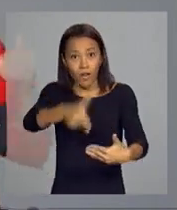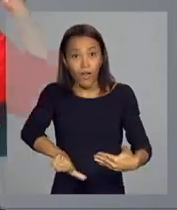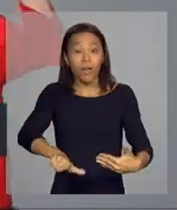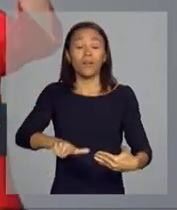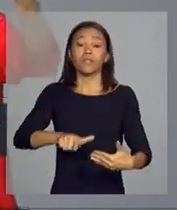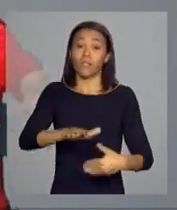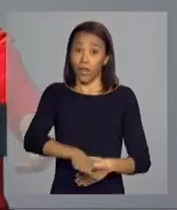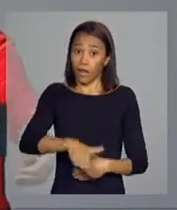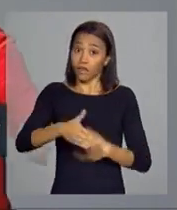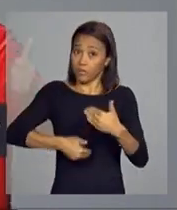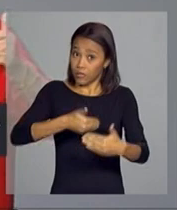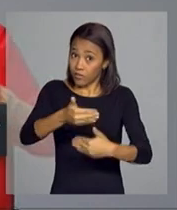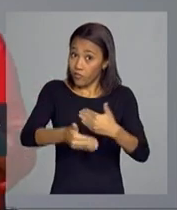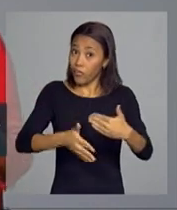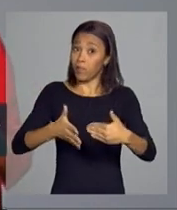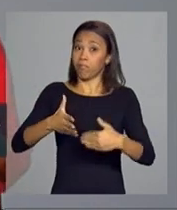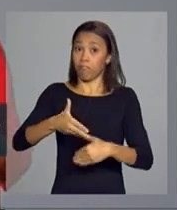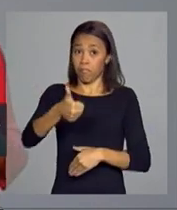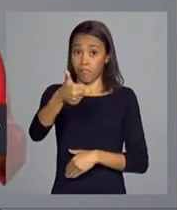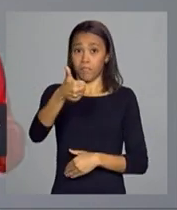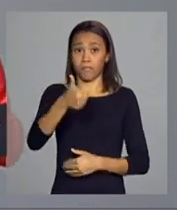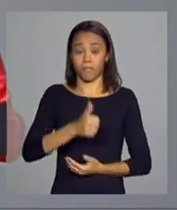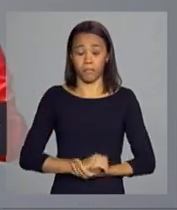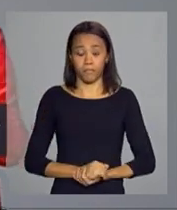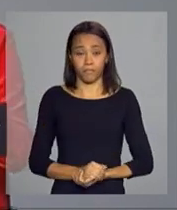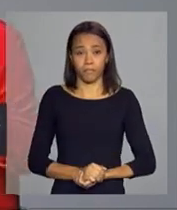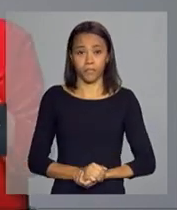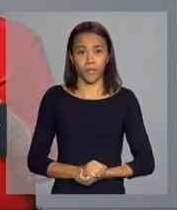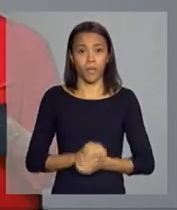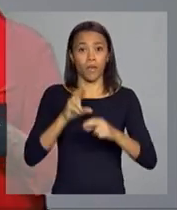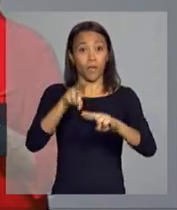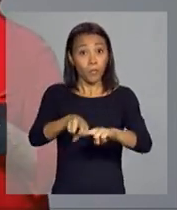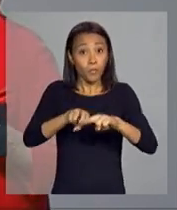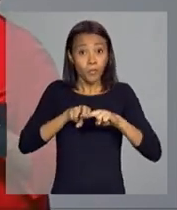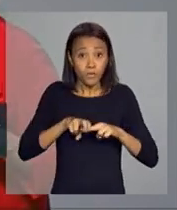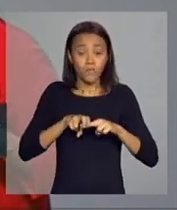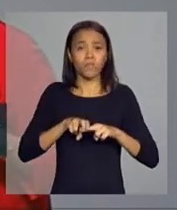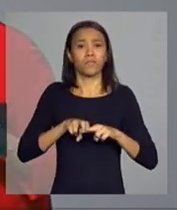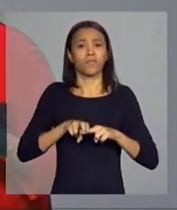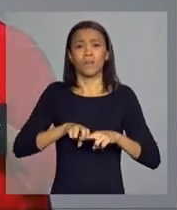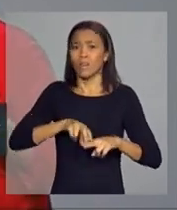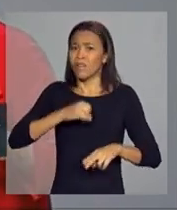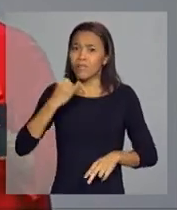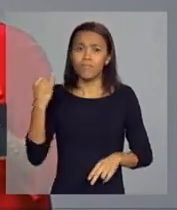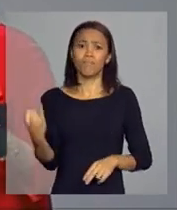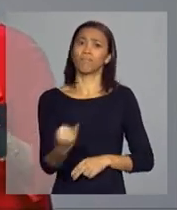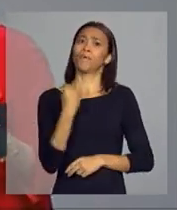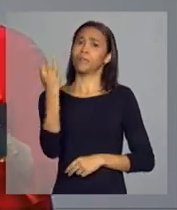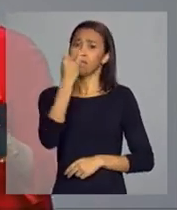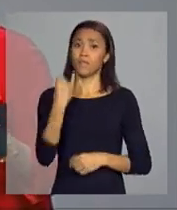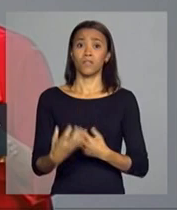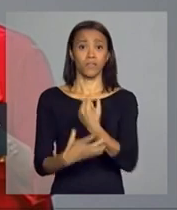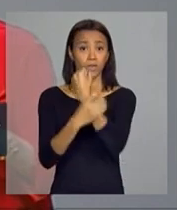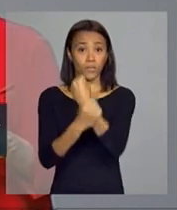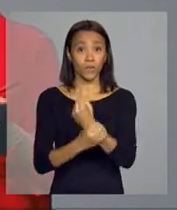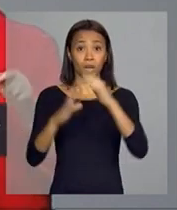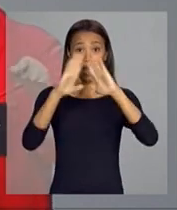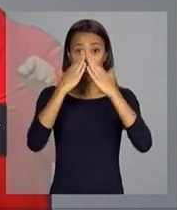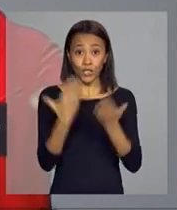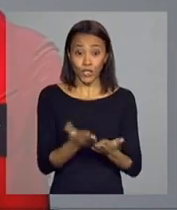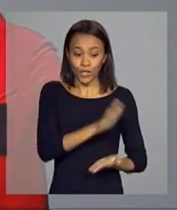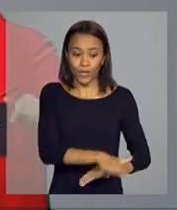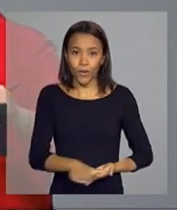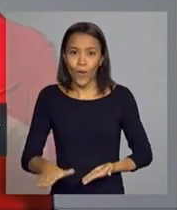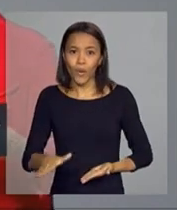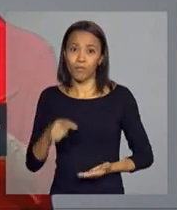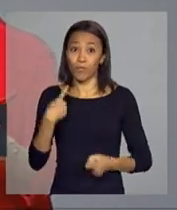desenvolve, maior o seu desenvolvimento. Por isso, é importantíssimo garantir creches, porque se ataca a